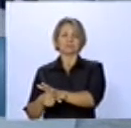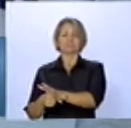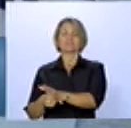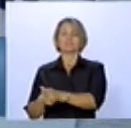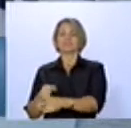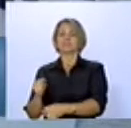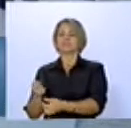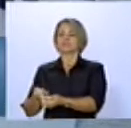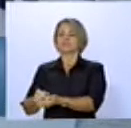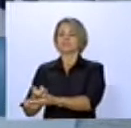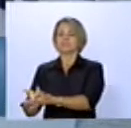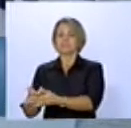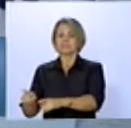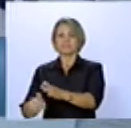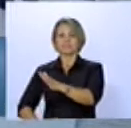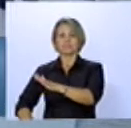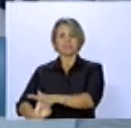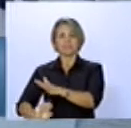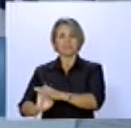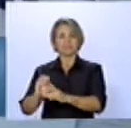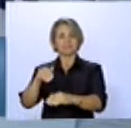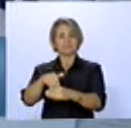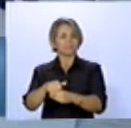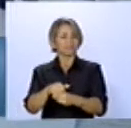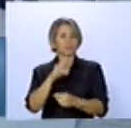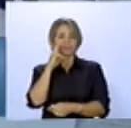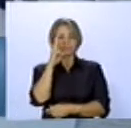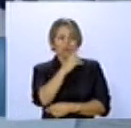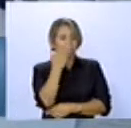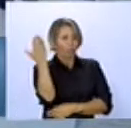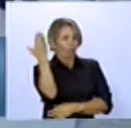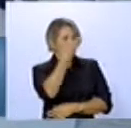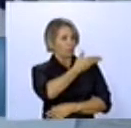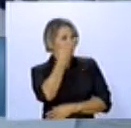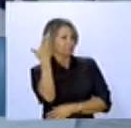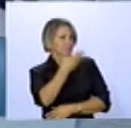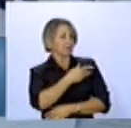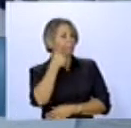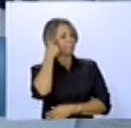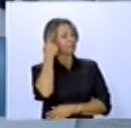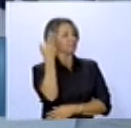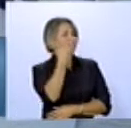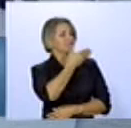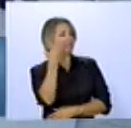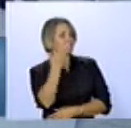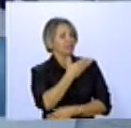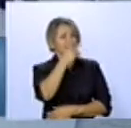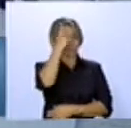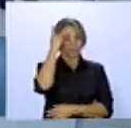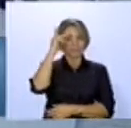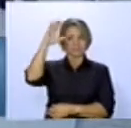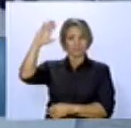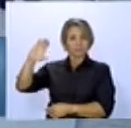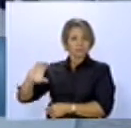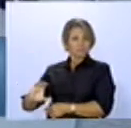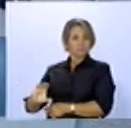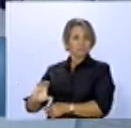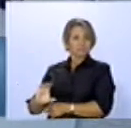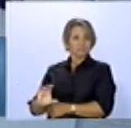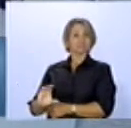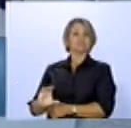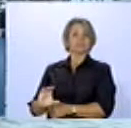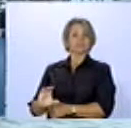e pessoas naturais não enxergam o fingem não enxergar que o cidadão que os cidadão